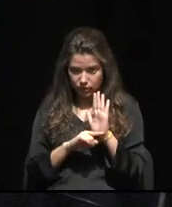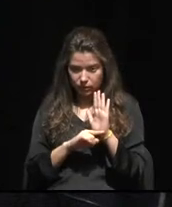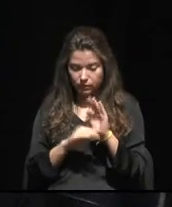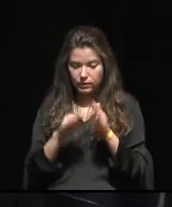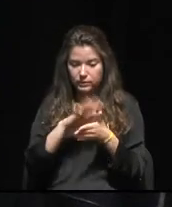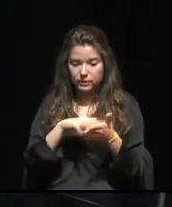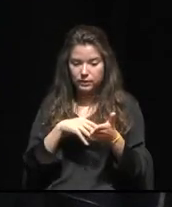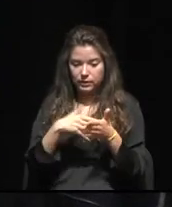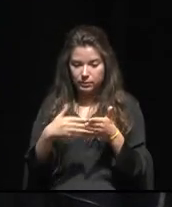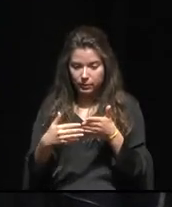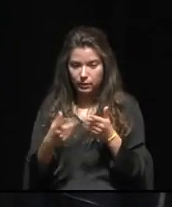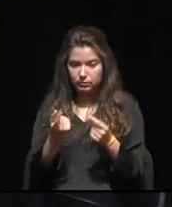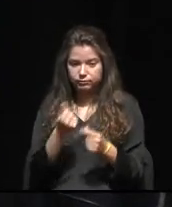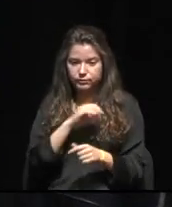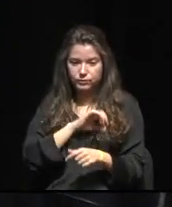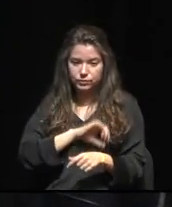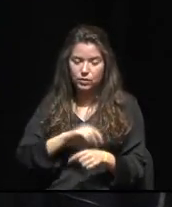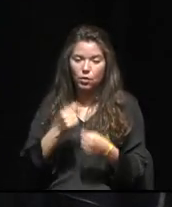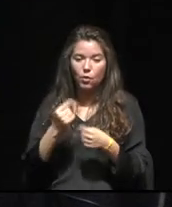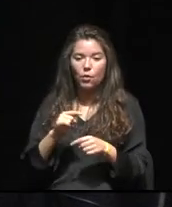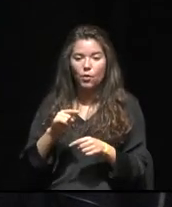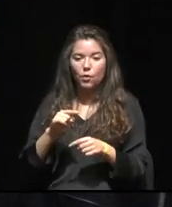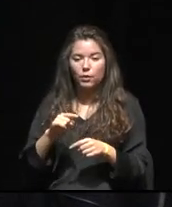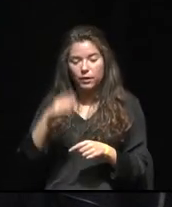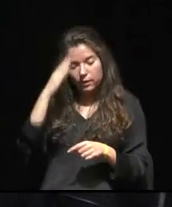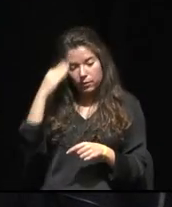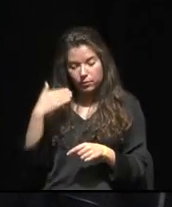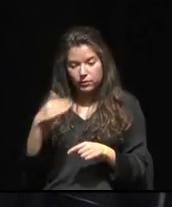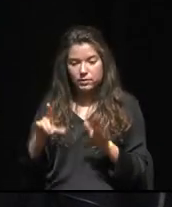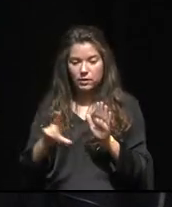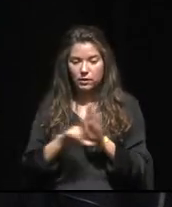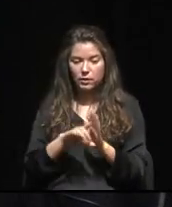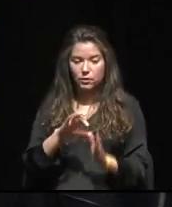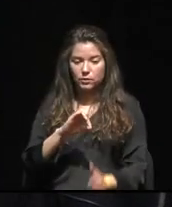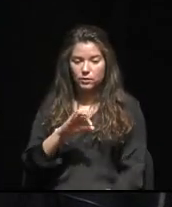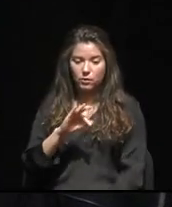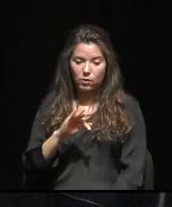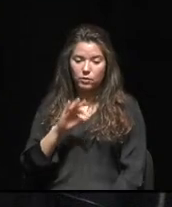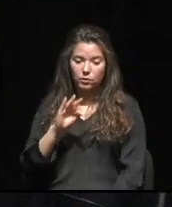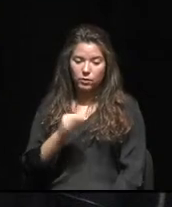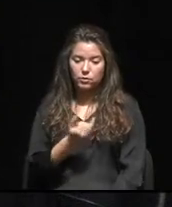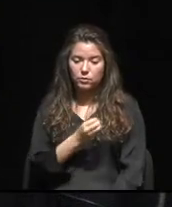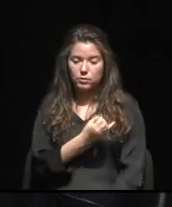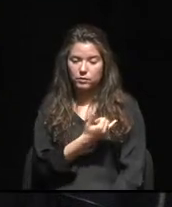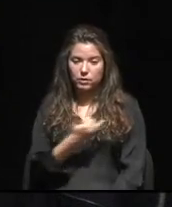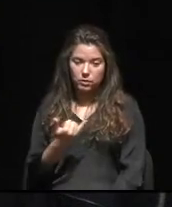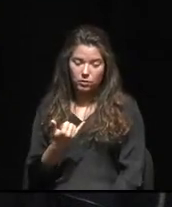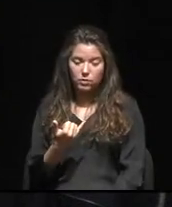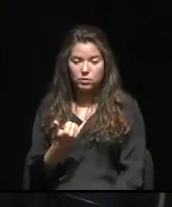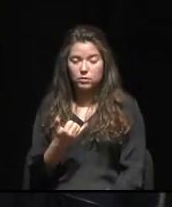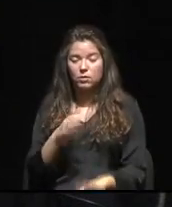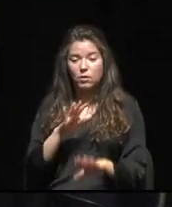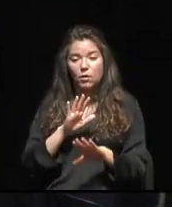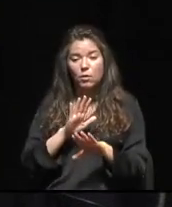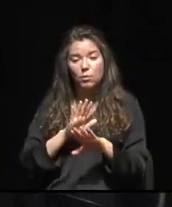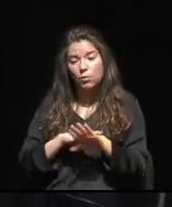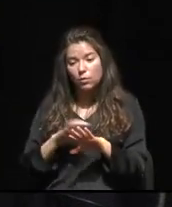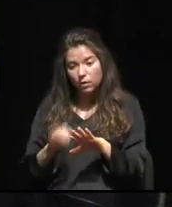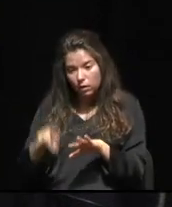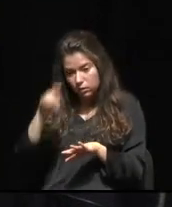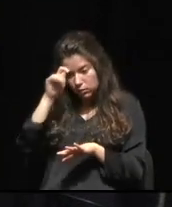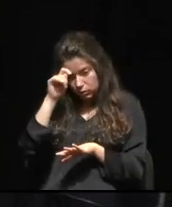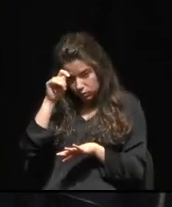tabela remuneratória única prevista na lei número 84f 2022 em respeito e em